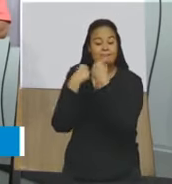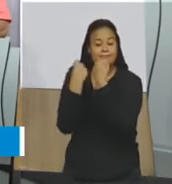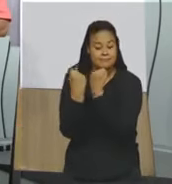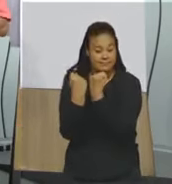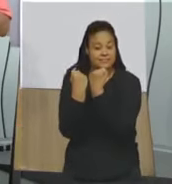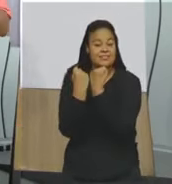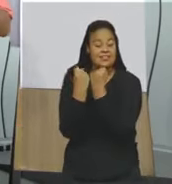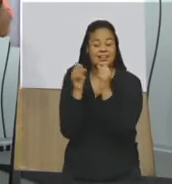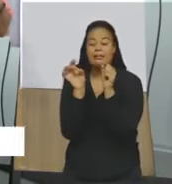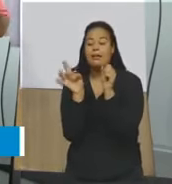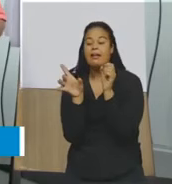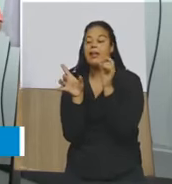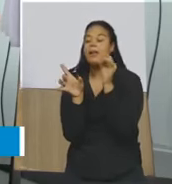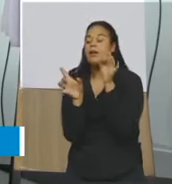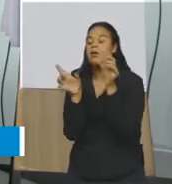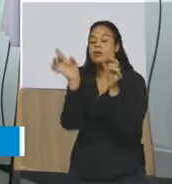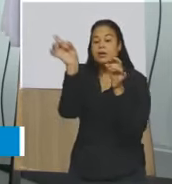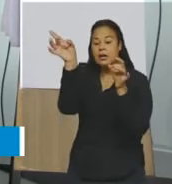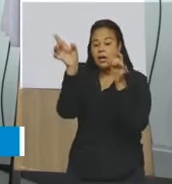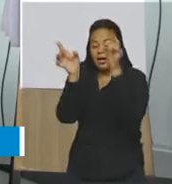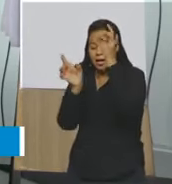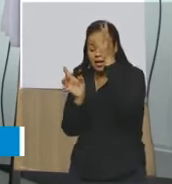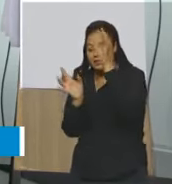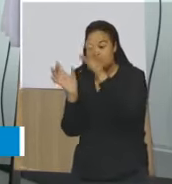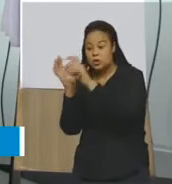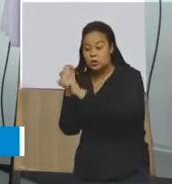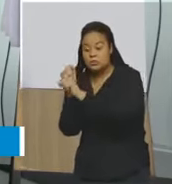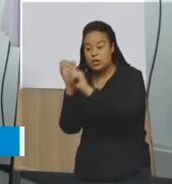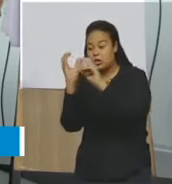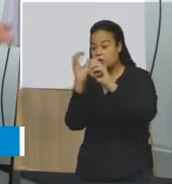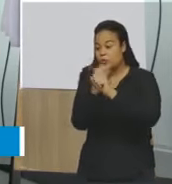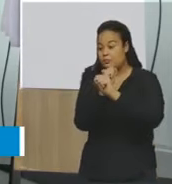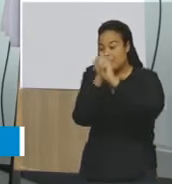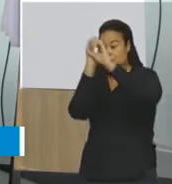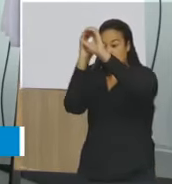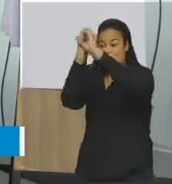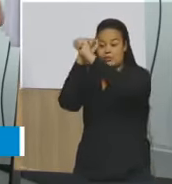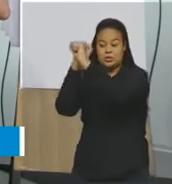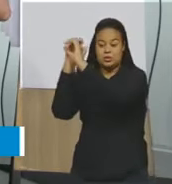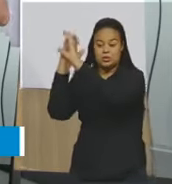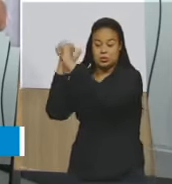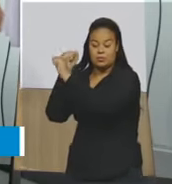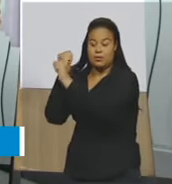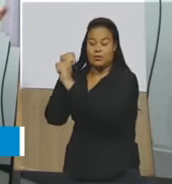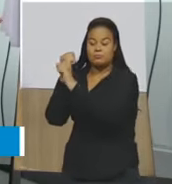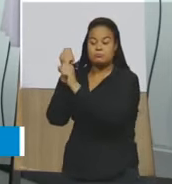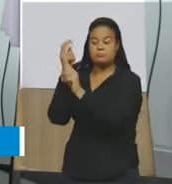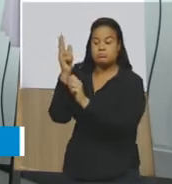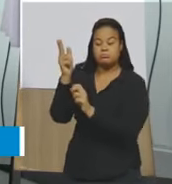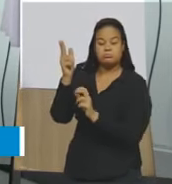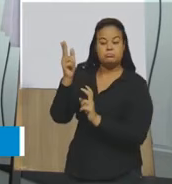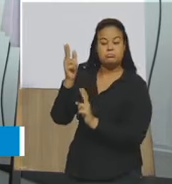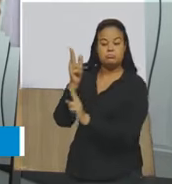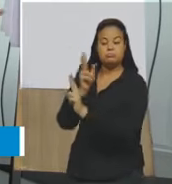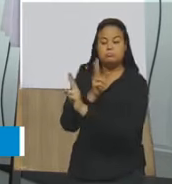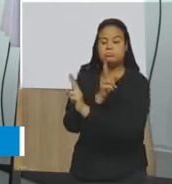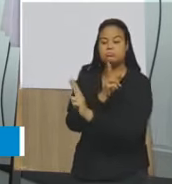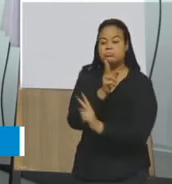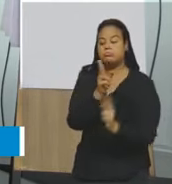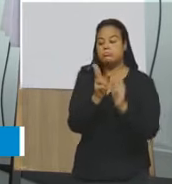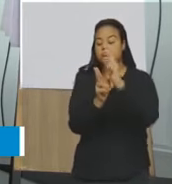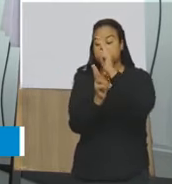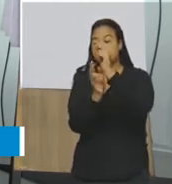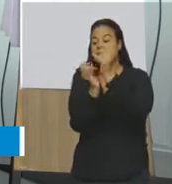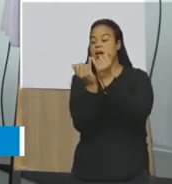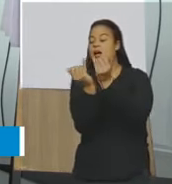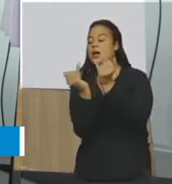lâmpadas. Uma vez calculadas as resistências, nós vamos calcular a resistência equivalente e vamos calcular, então, as correntes que